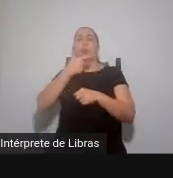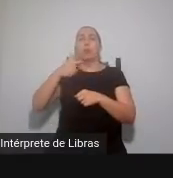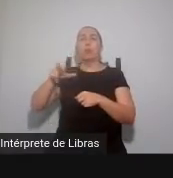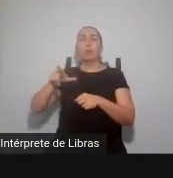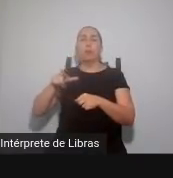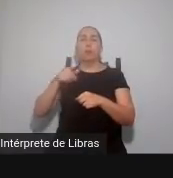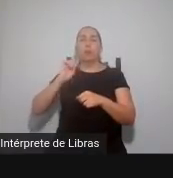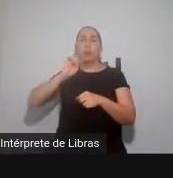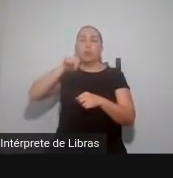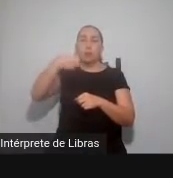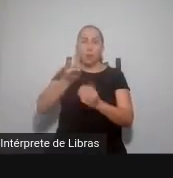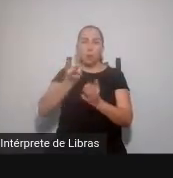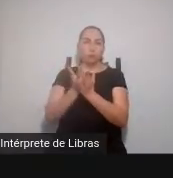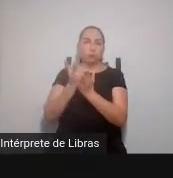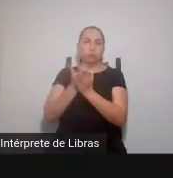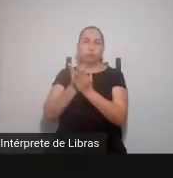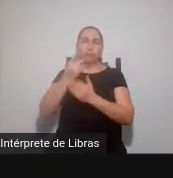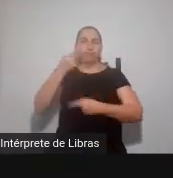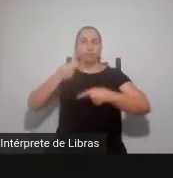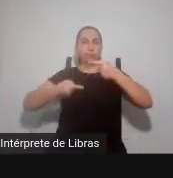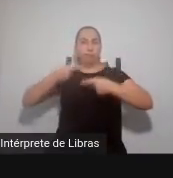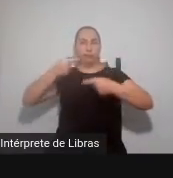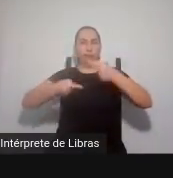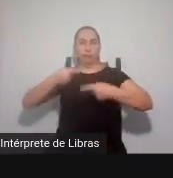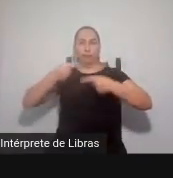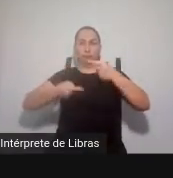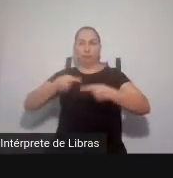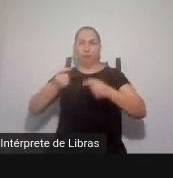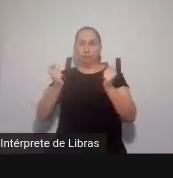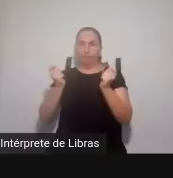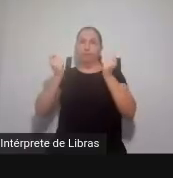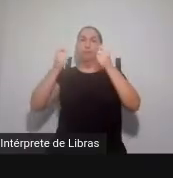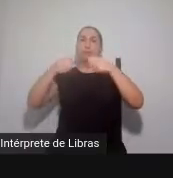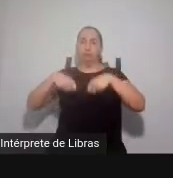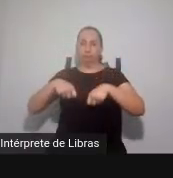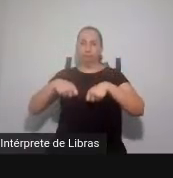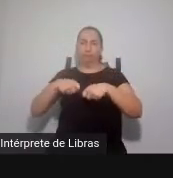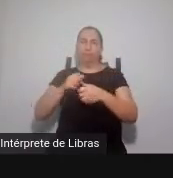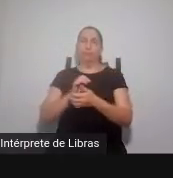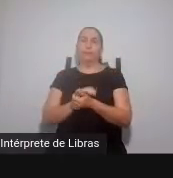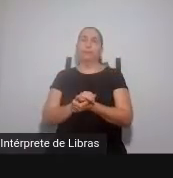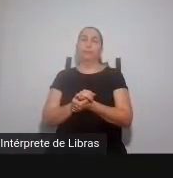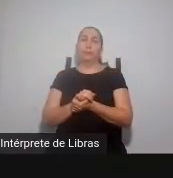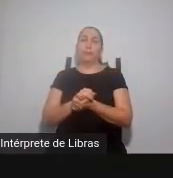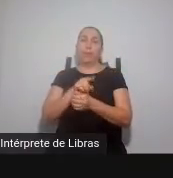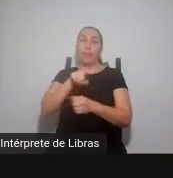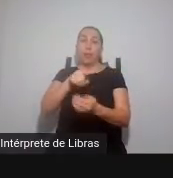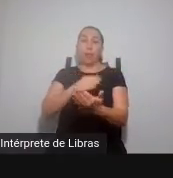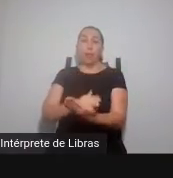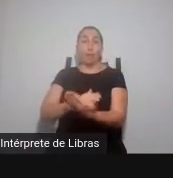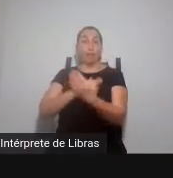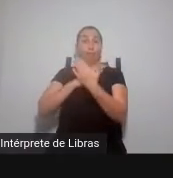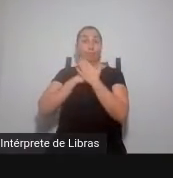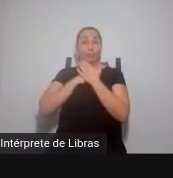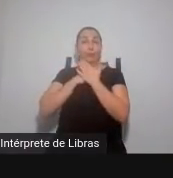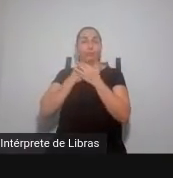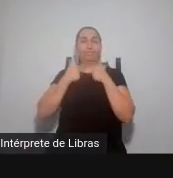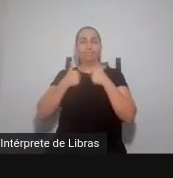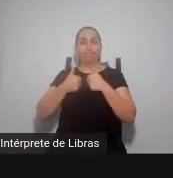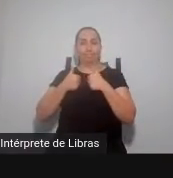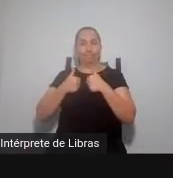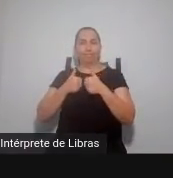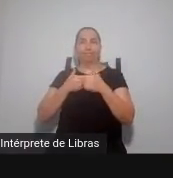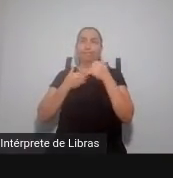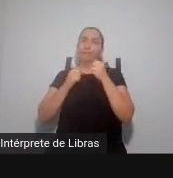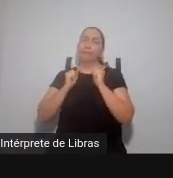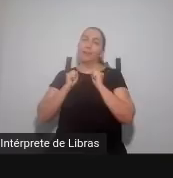vai... Inclusive, ampliar as possibilidades, né, Doca? E aí você vai me ajudando com o tempo, viu, Crisley?